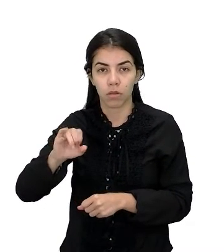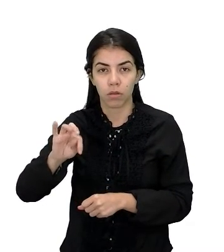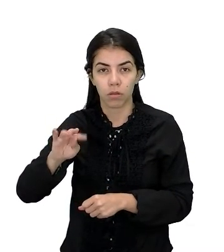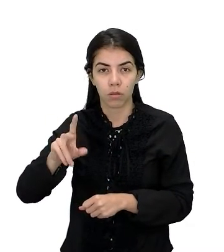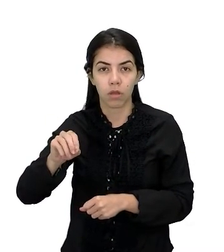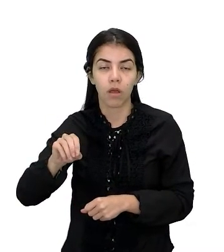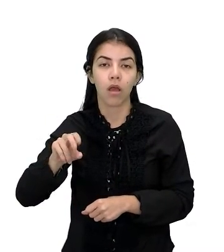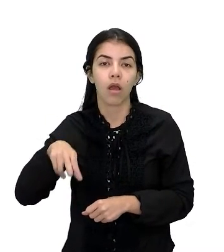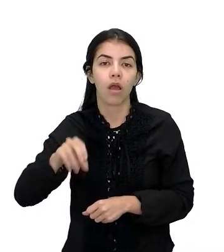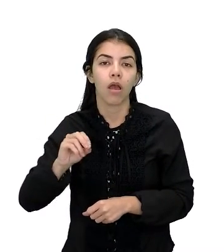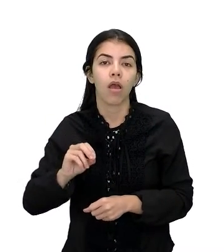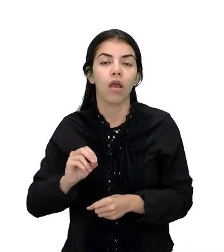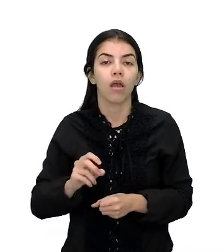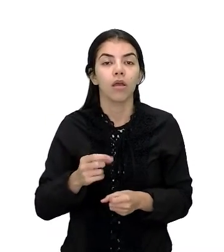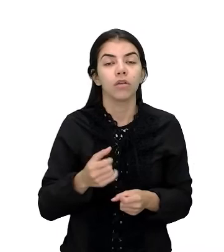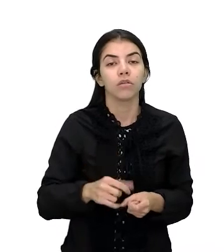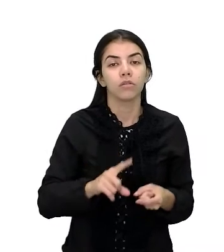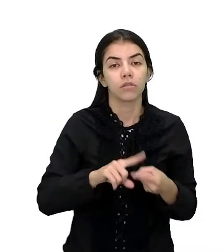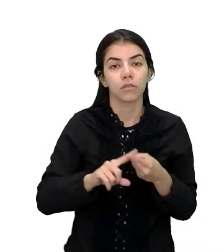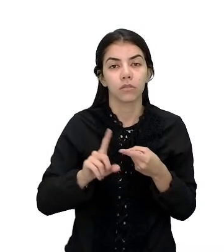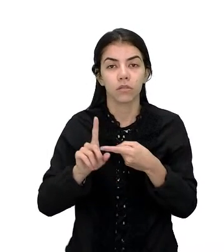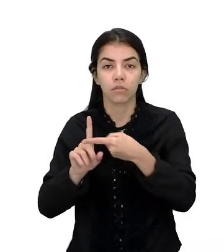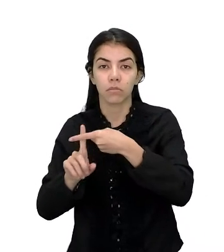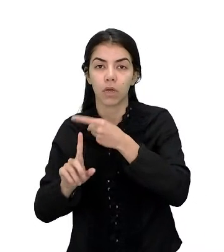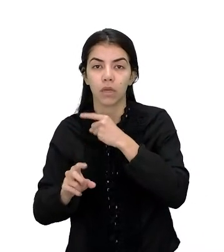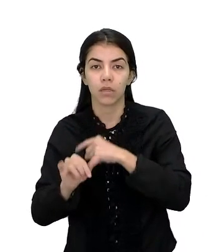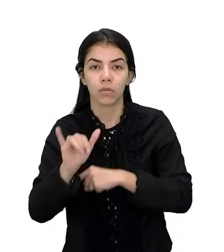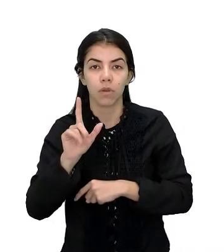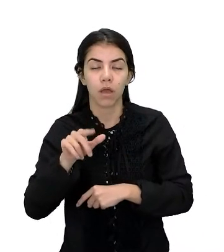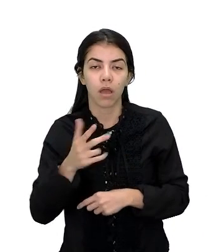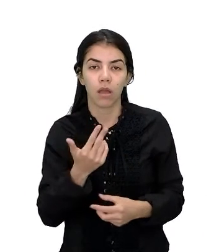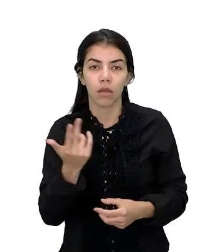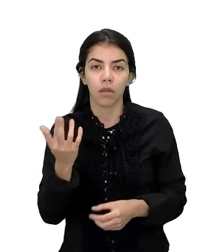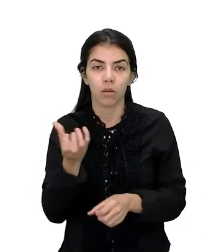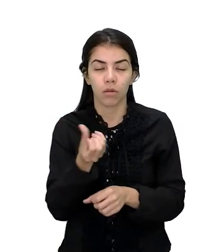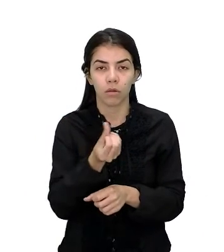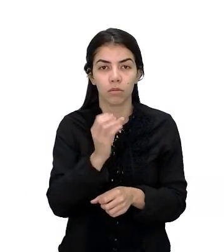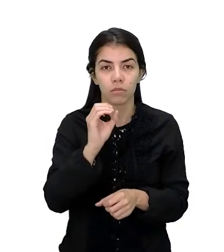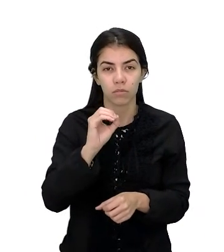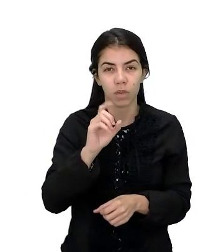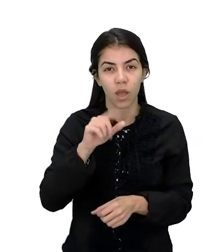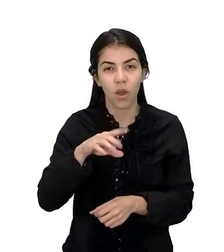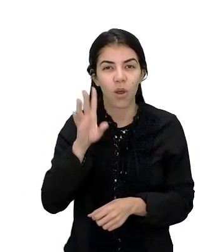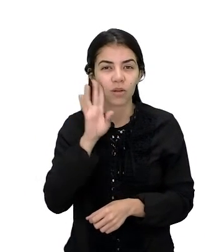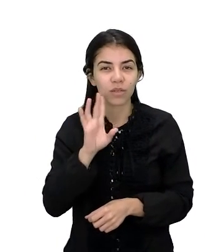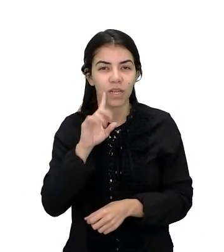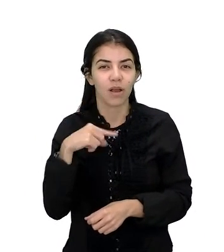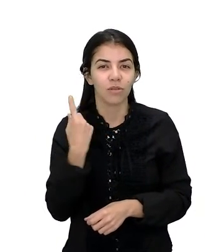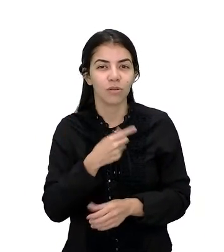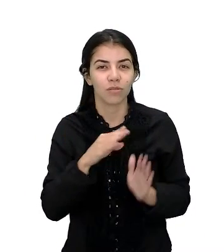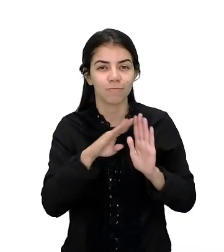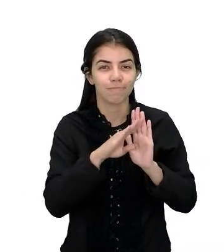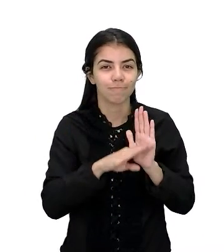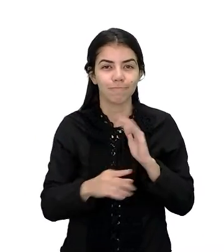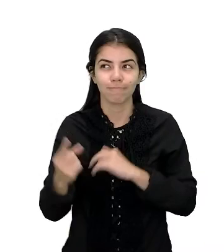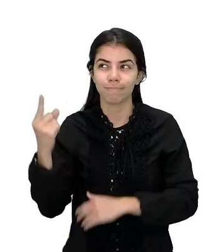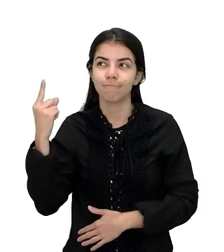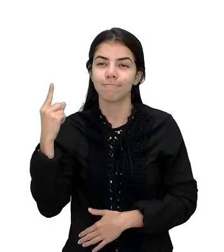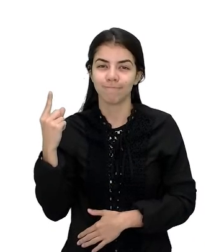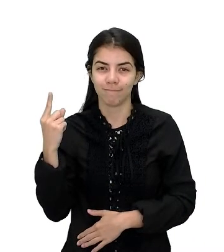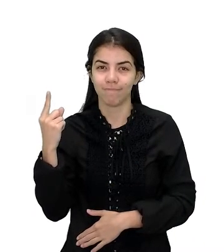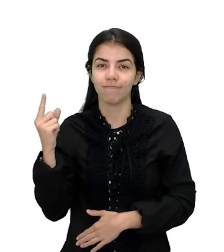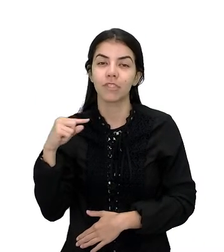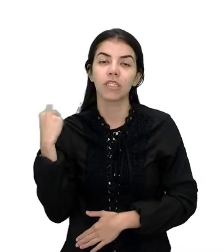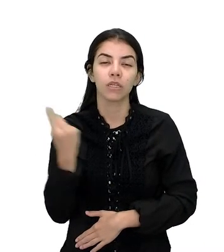quê? Que X mais Y é igual a 60. Olha que legal quando a gente tem esse dado aí para a gente. Por quê? Porque eu já